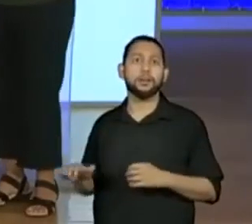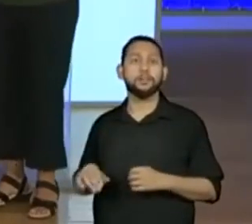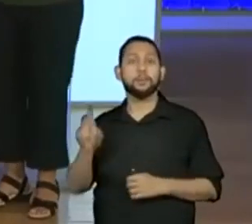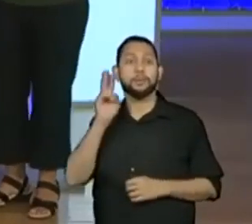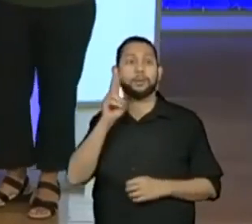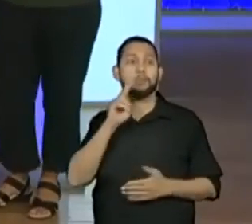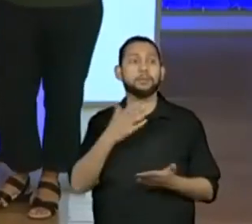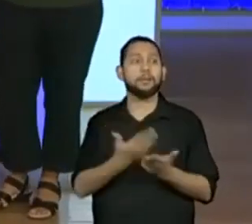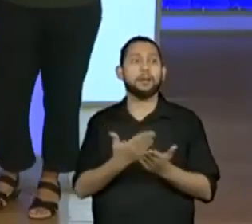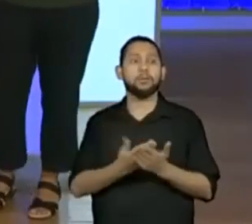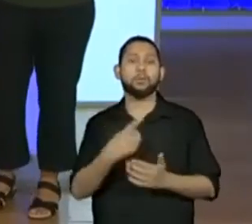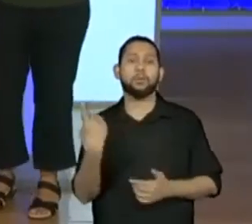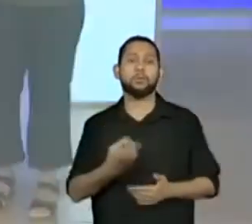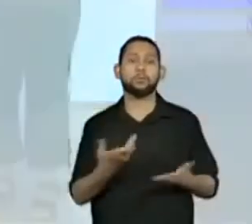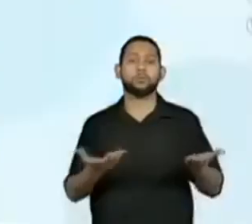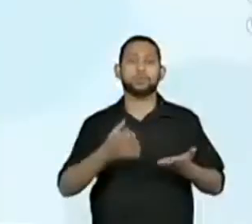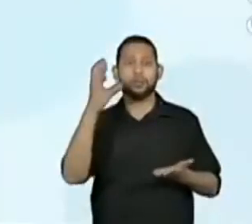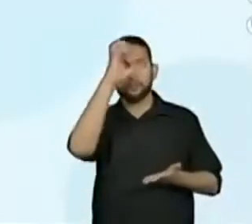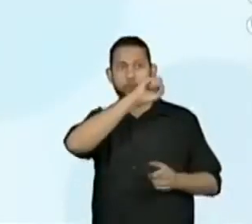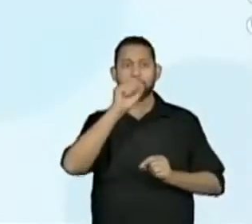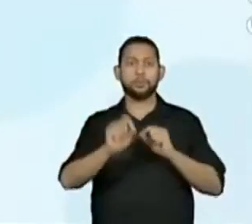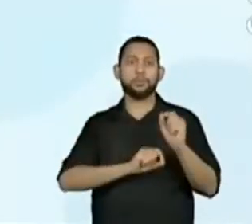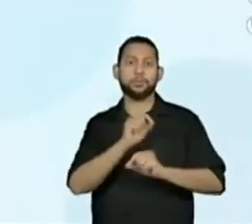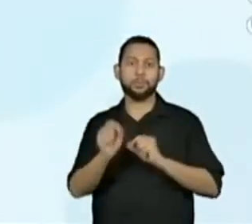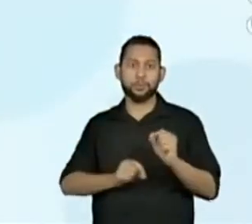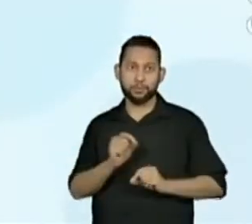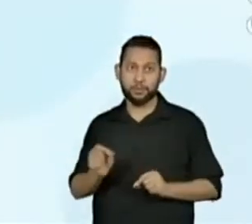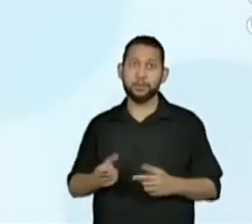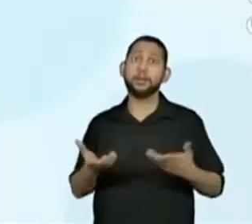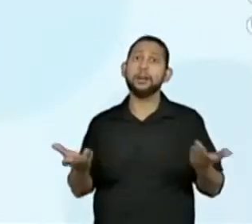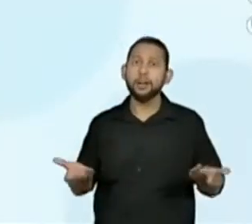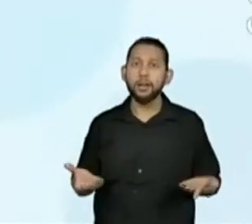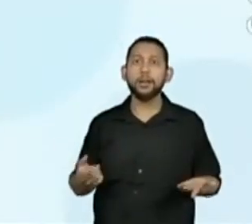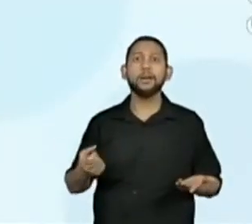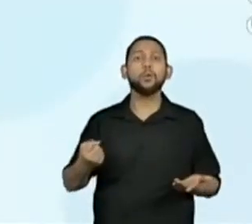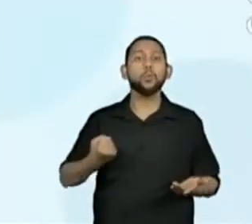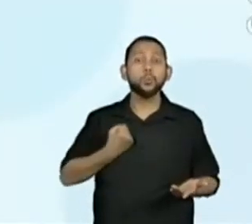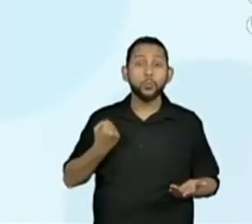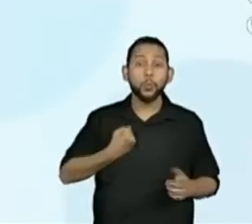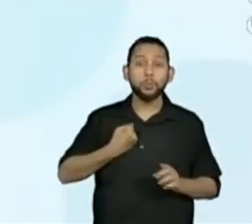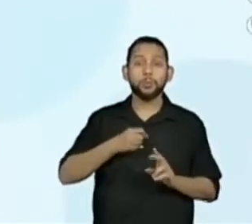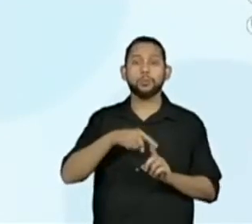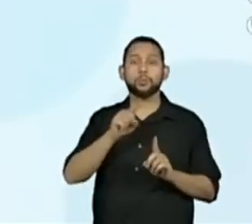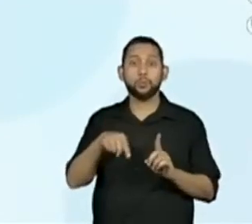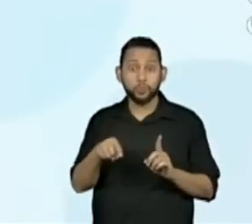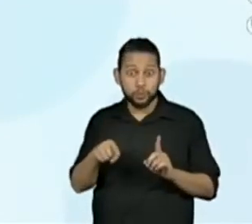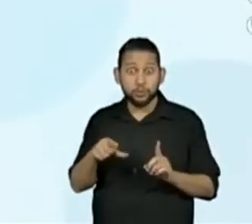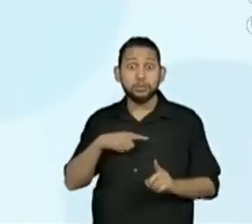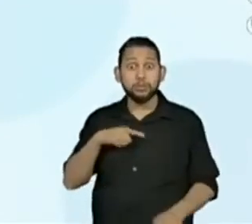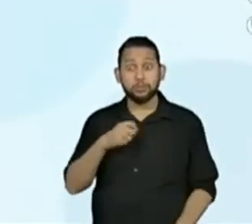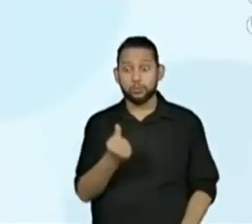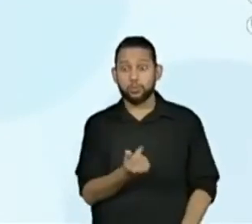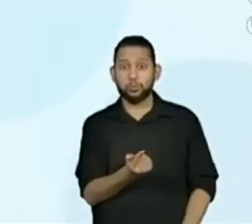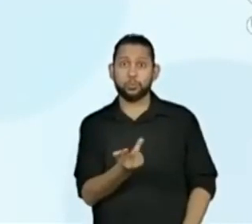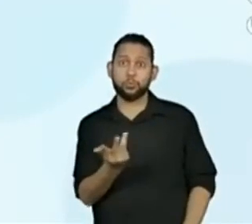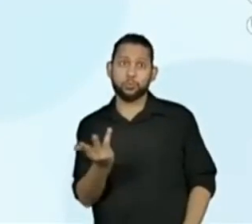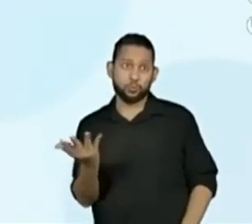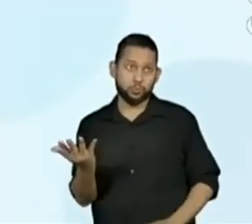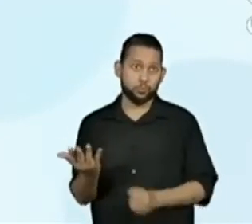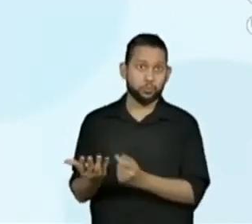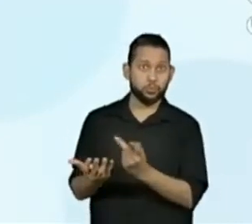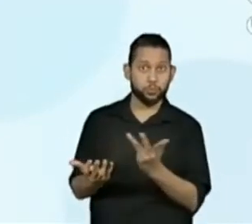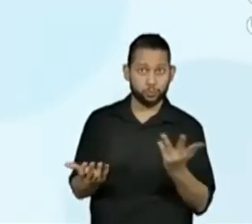retomada. Rapidinho aqui o que aprendemos hoje. Hoje nós aprendemos a comparar e ordenar números